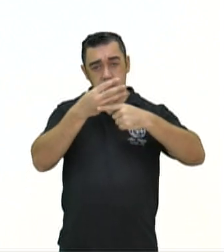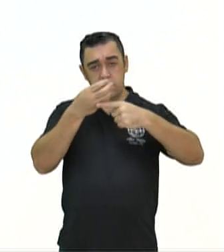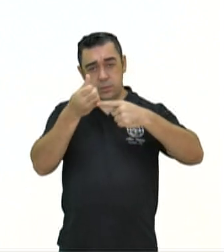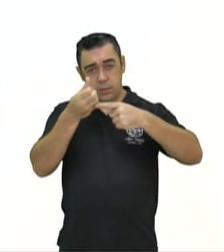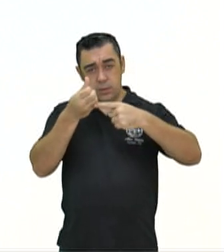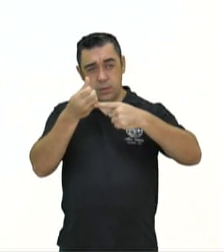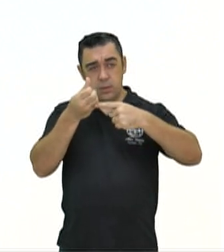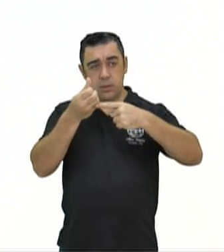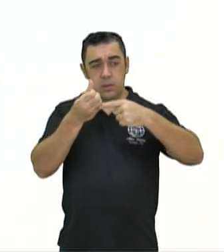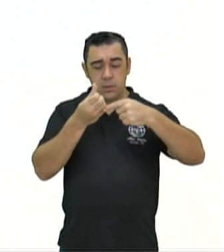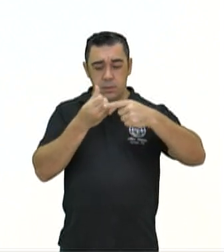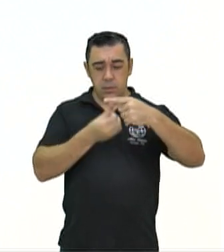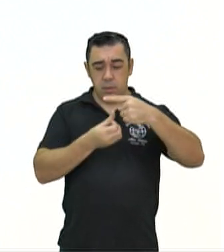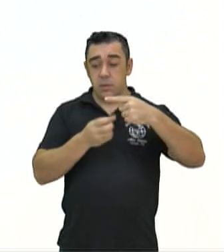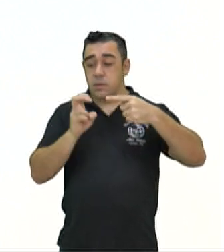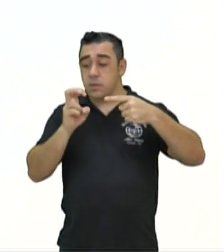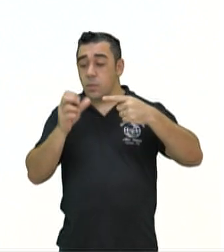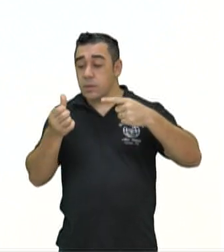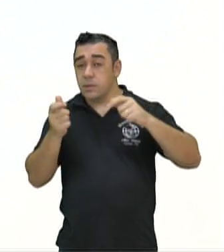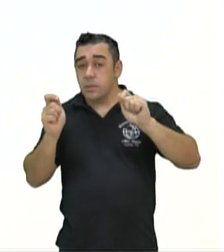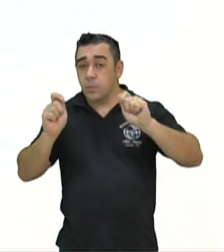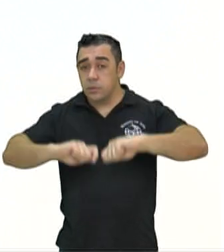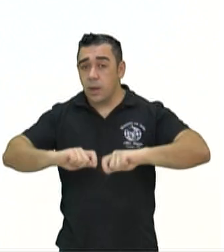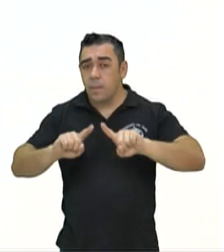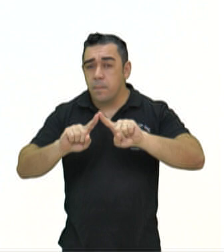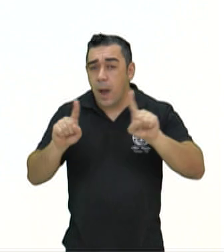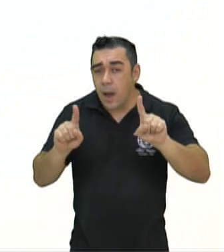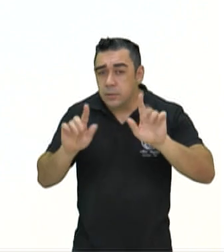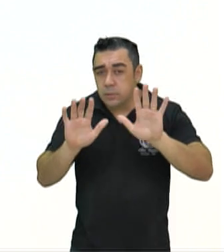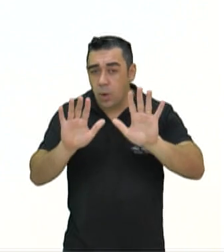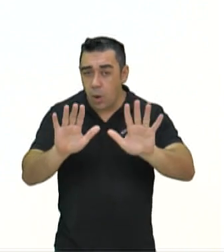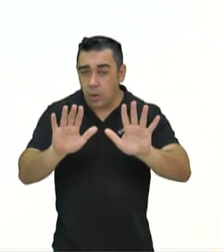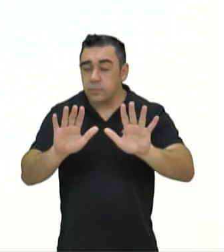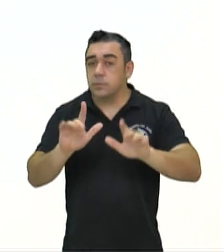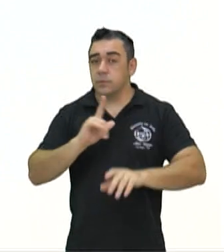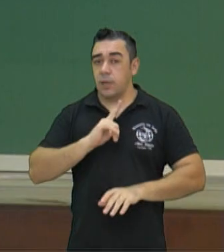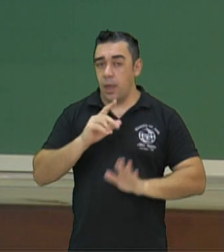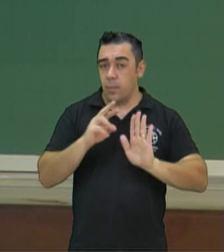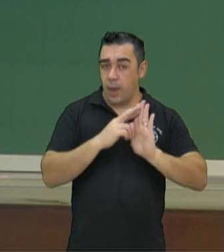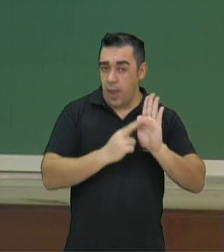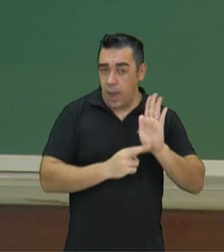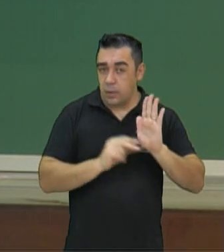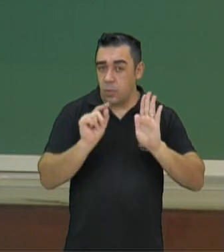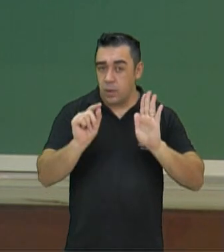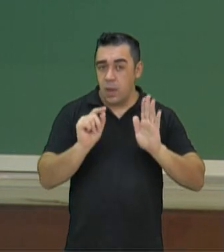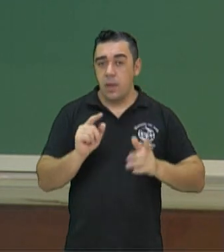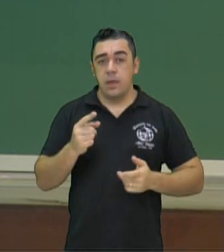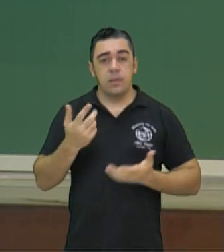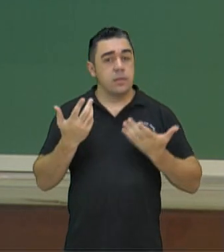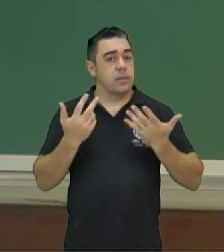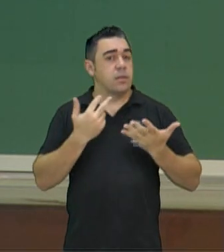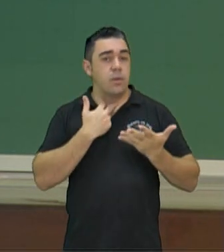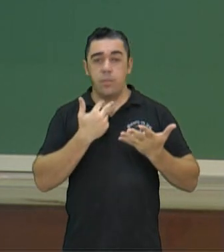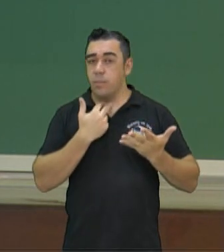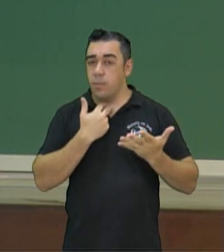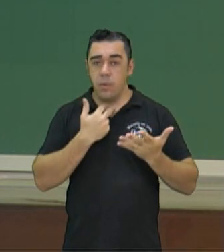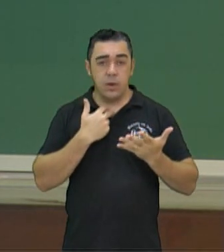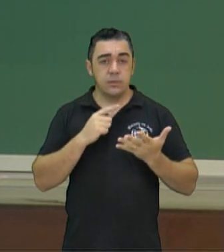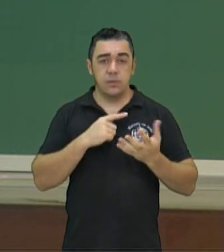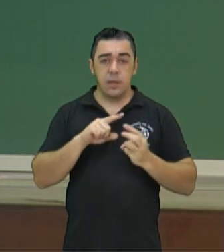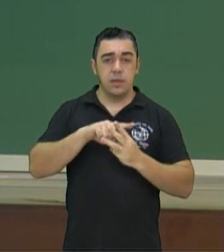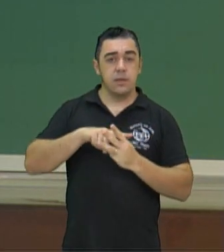resulta em 56 possibilidades. Mas vejam só, o exercício fala que não quero